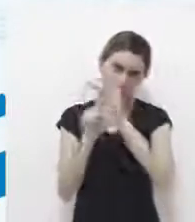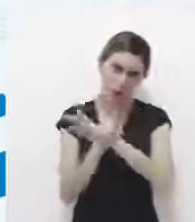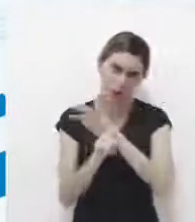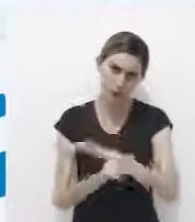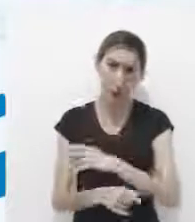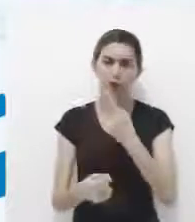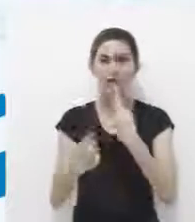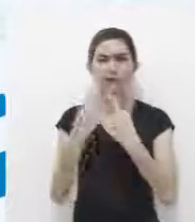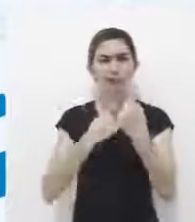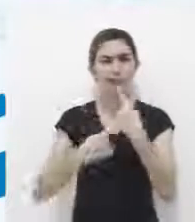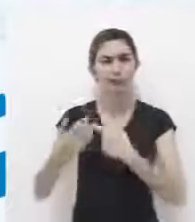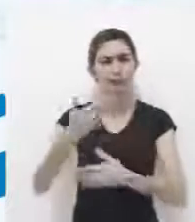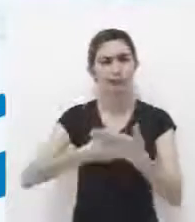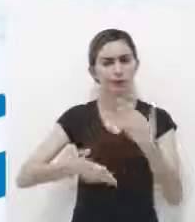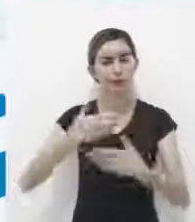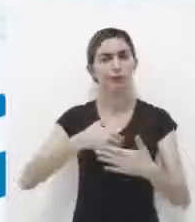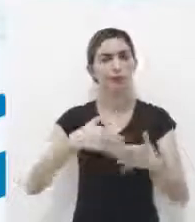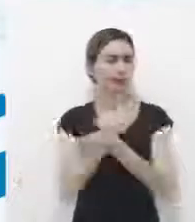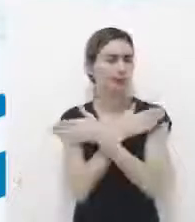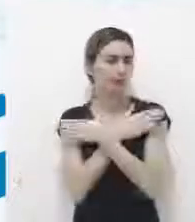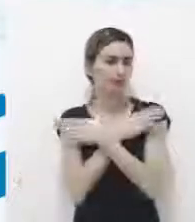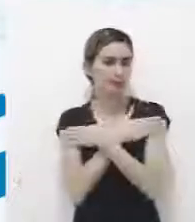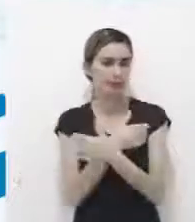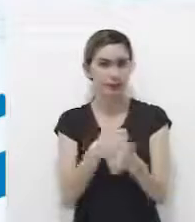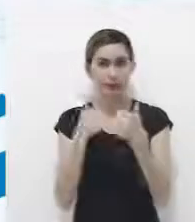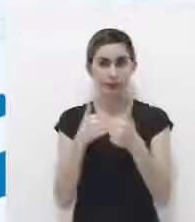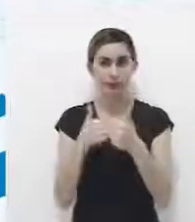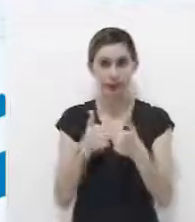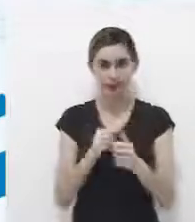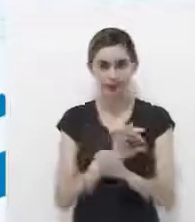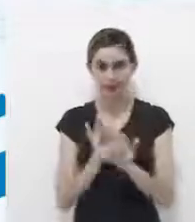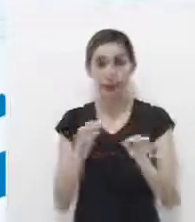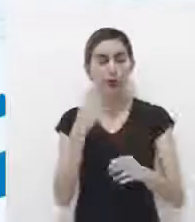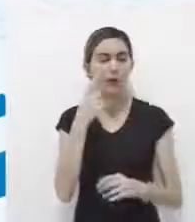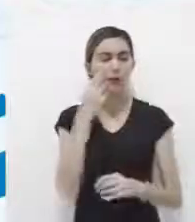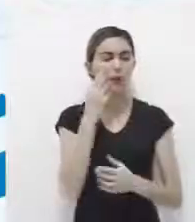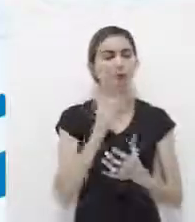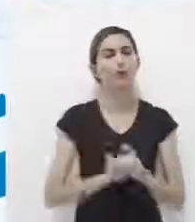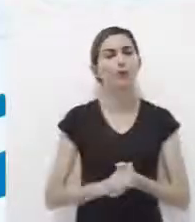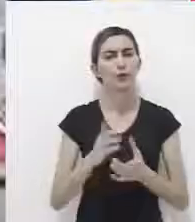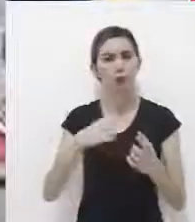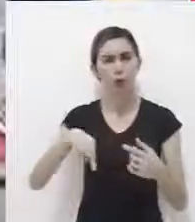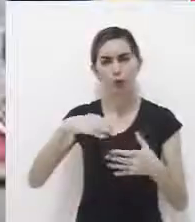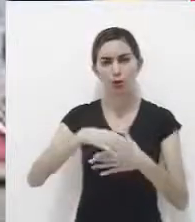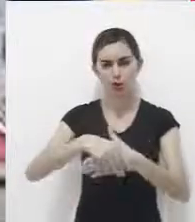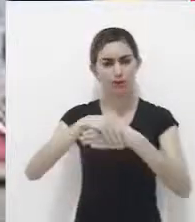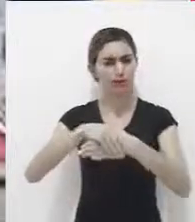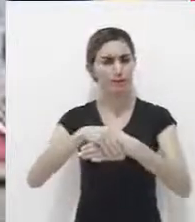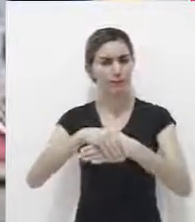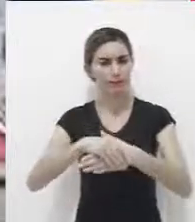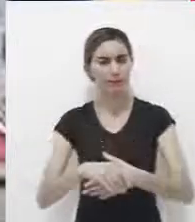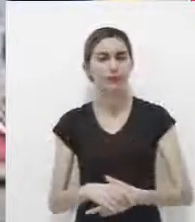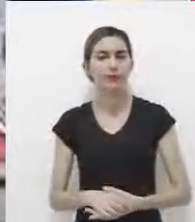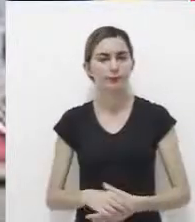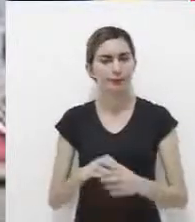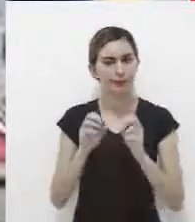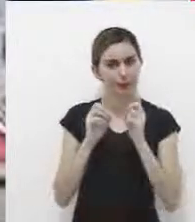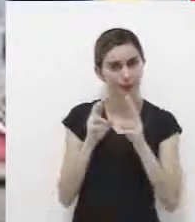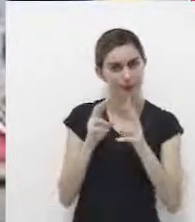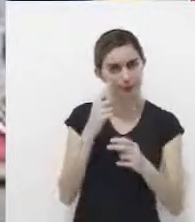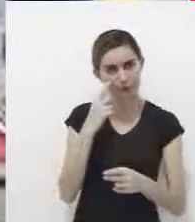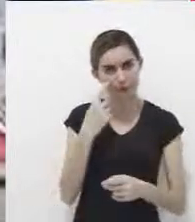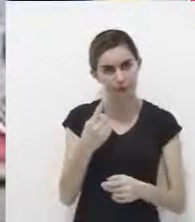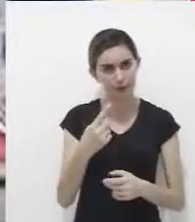lá, fez perguntas, interagiu conosco, grande abraço, tá bom? Beleza, então olha só. Nossa saudação